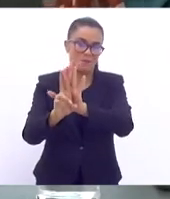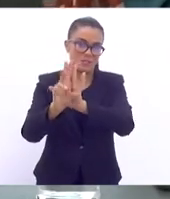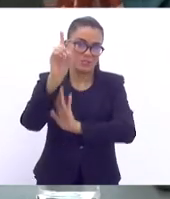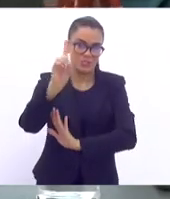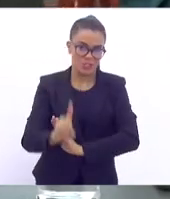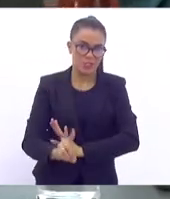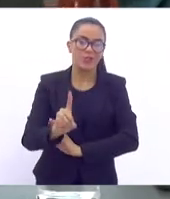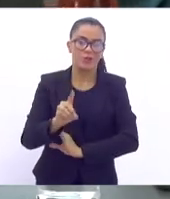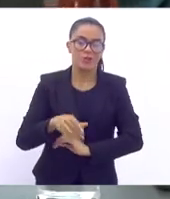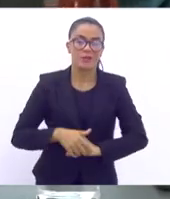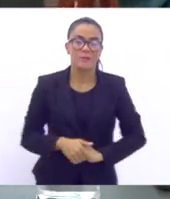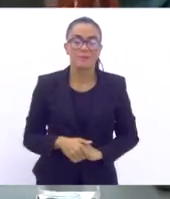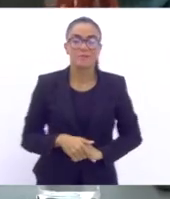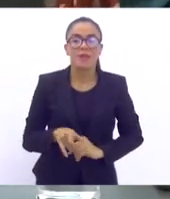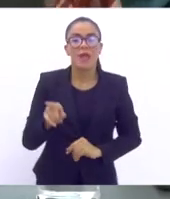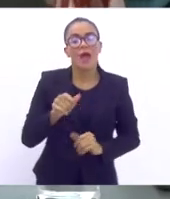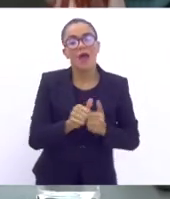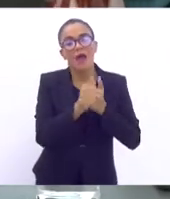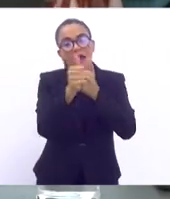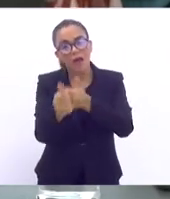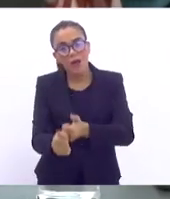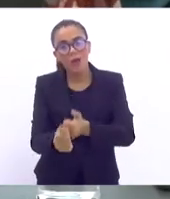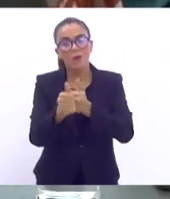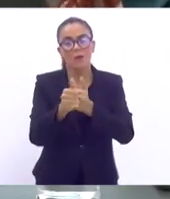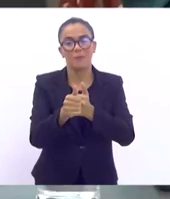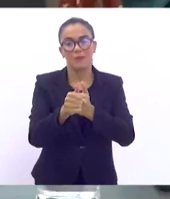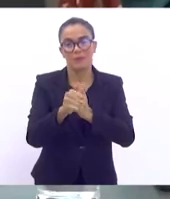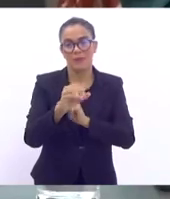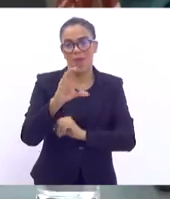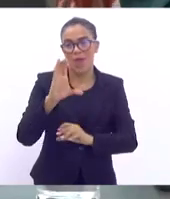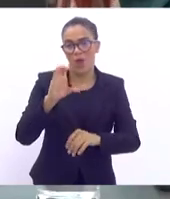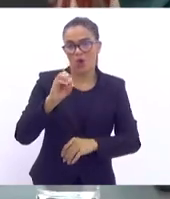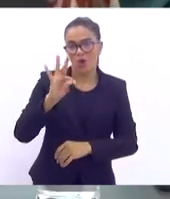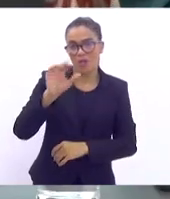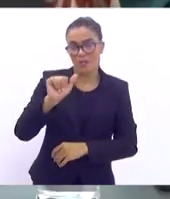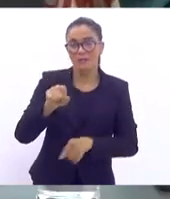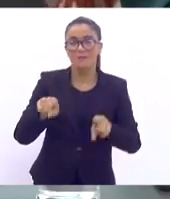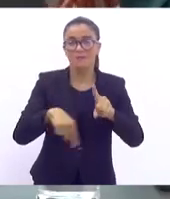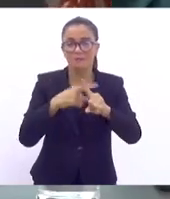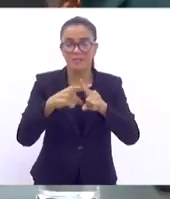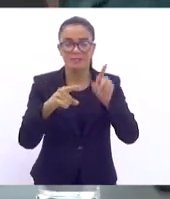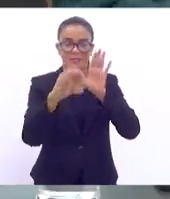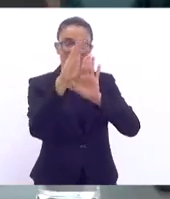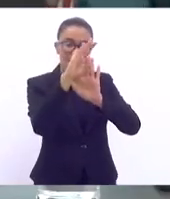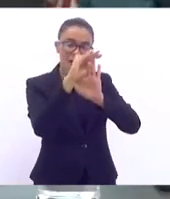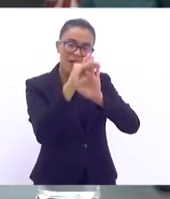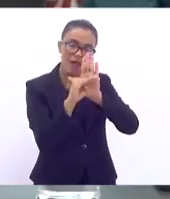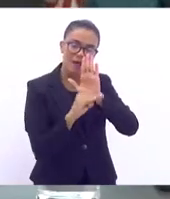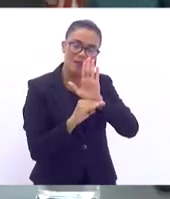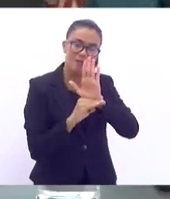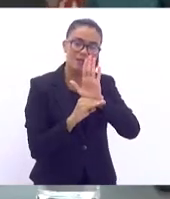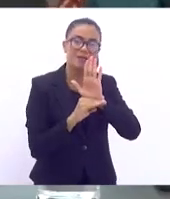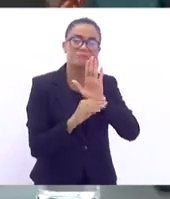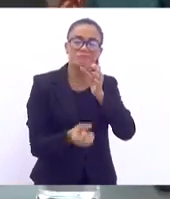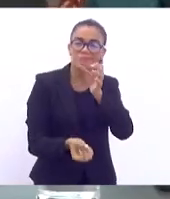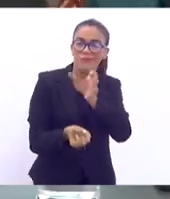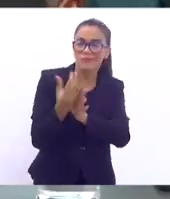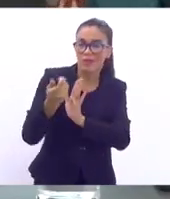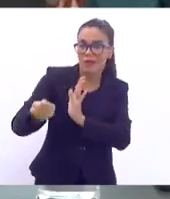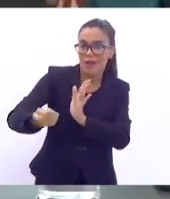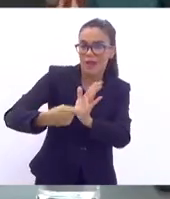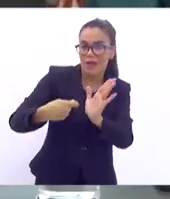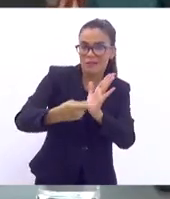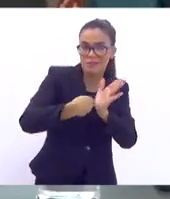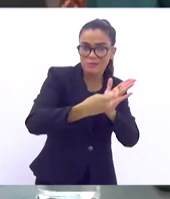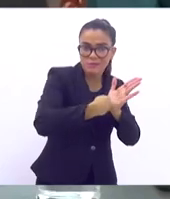estatutário acompanhado da cópia do estatuto e da ata de Fundação assinada